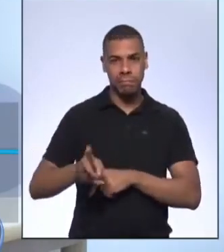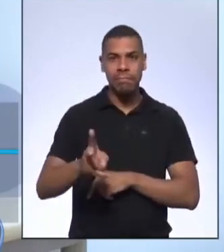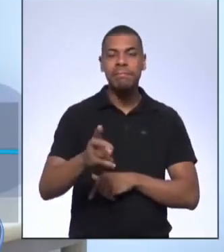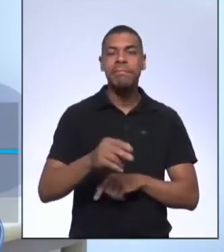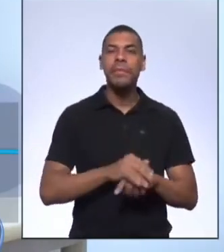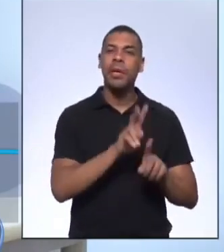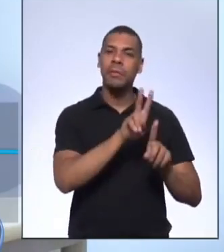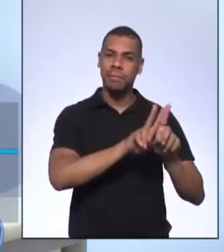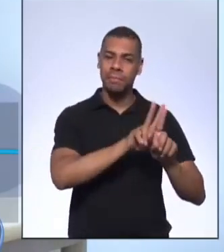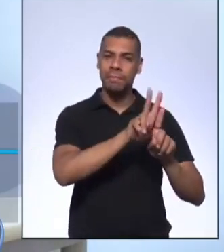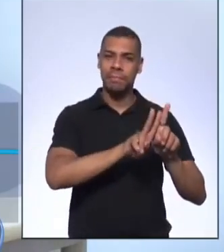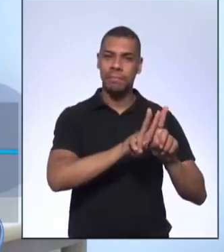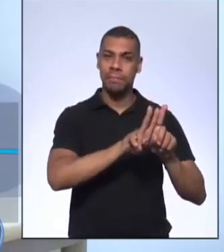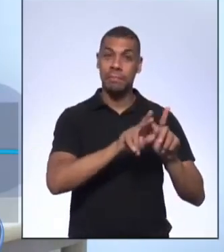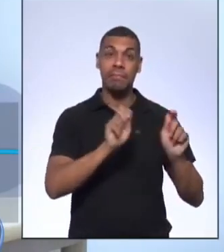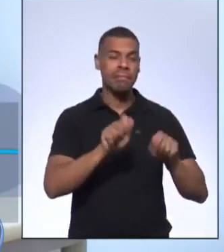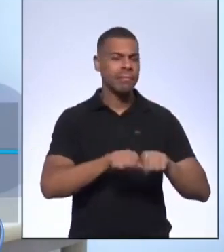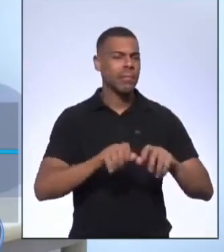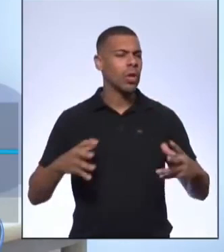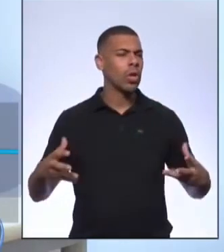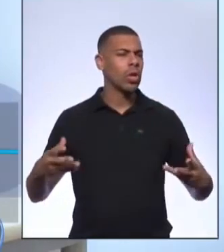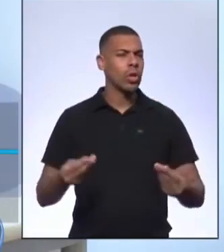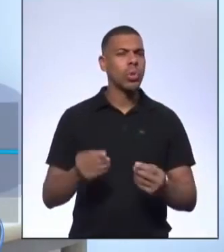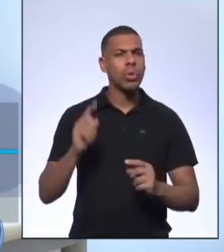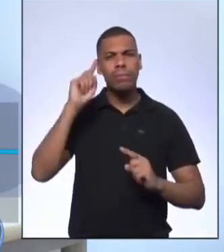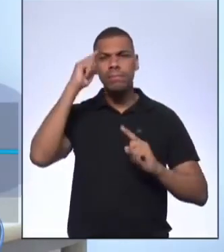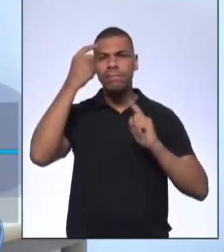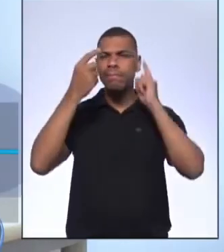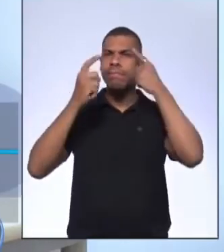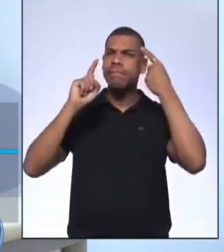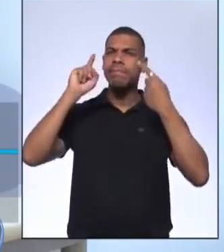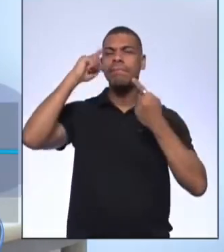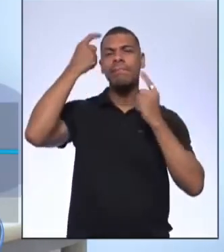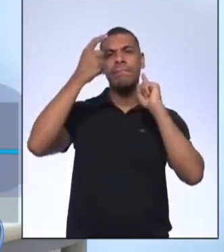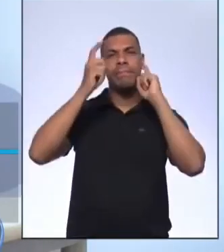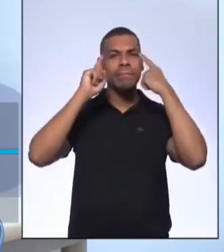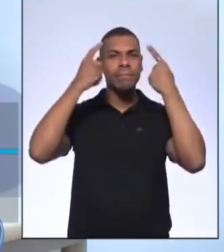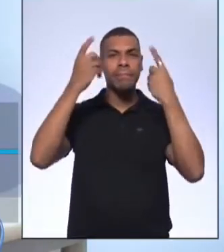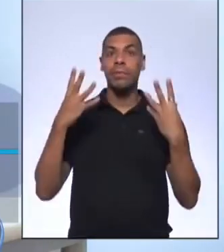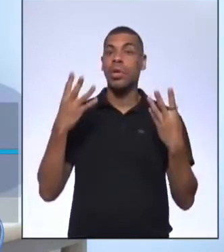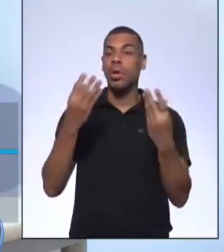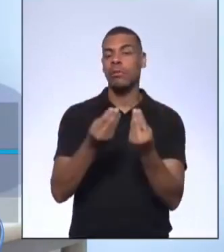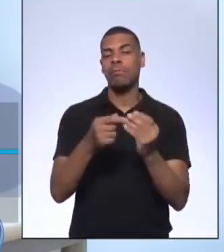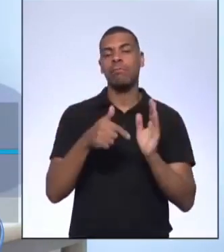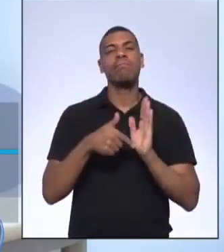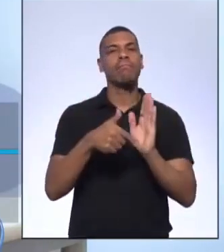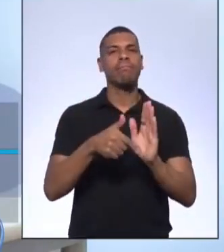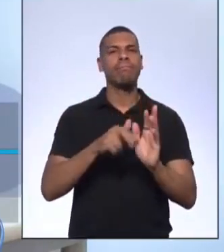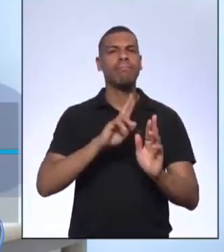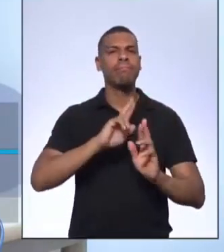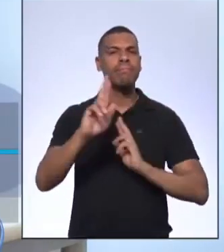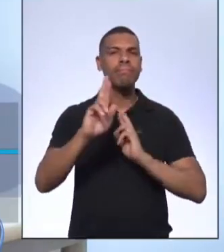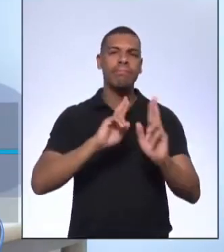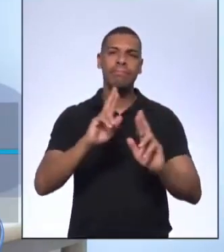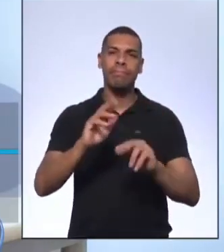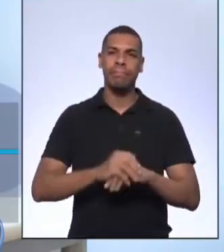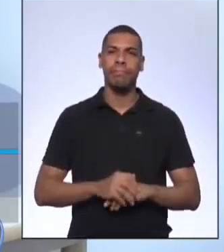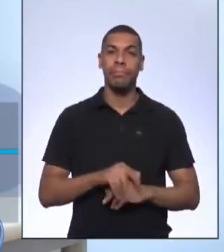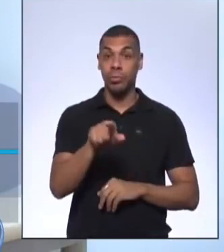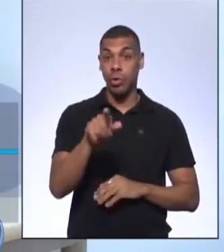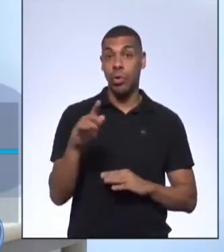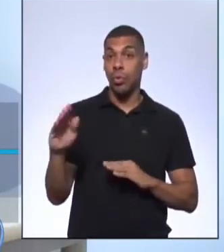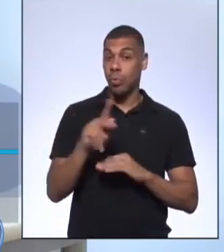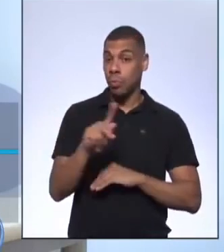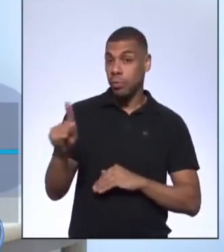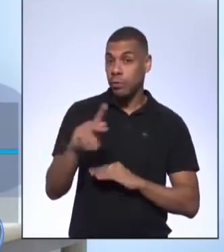desse bimestre, e todas as suas dúvidas também podem ser solucionadas, esclarecidas pelo seu